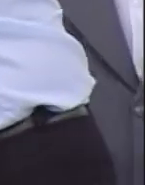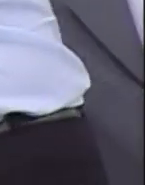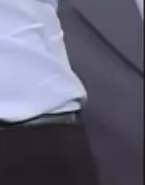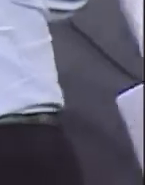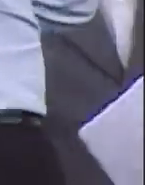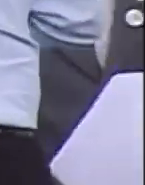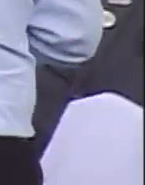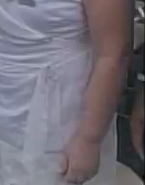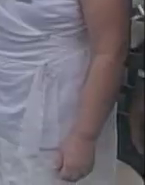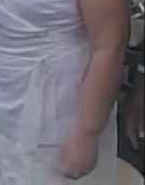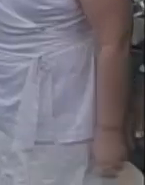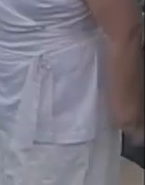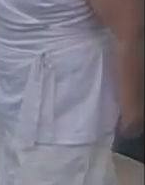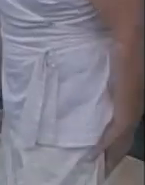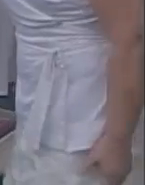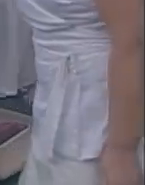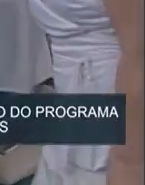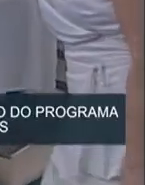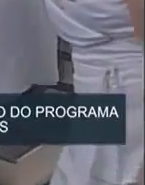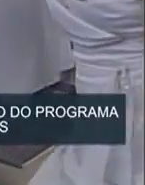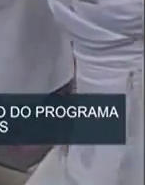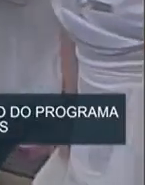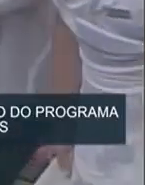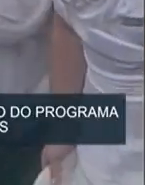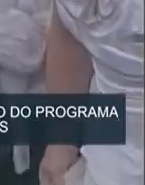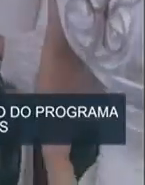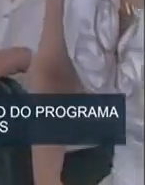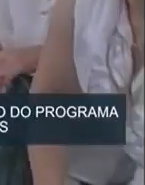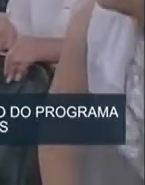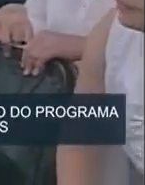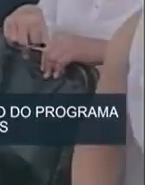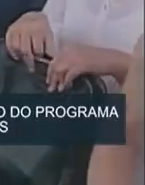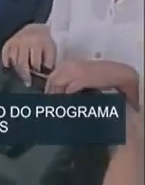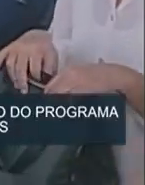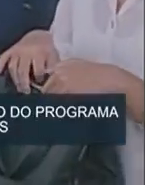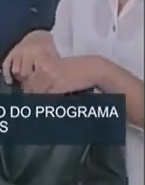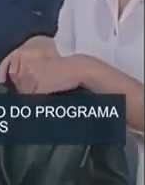neste momento com a presença da presidenta Dilma rousse